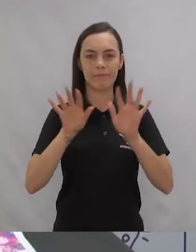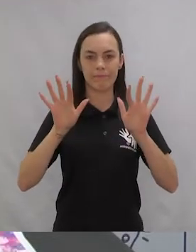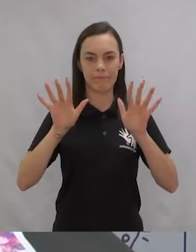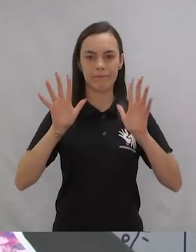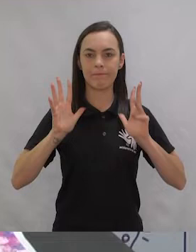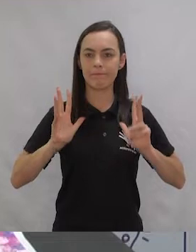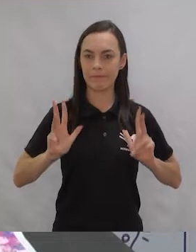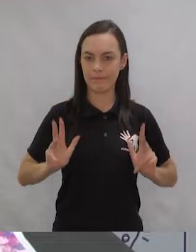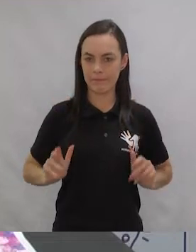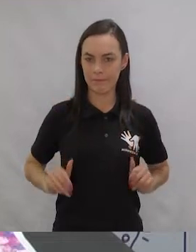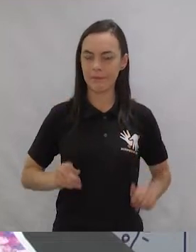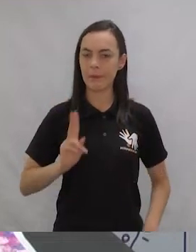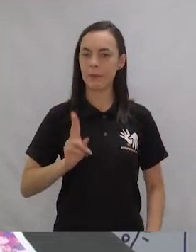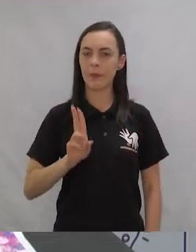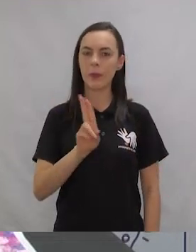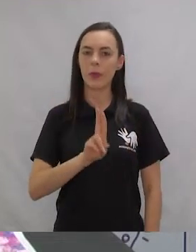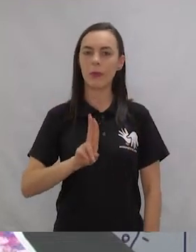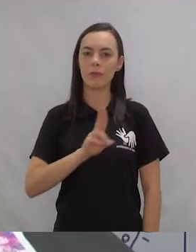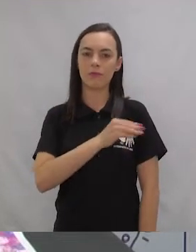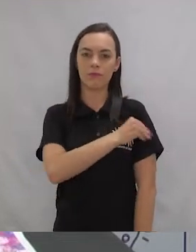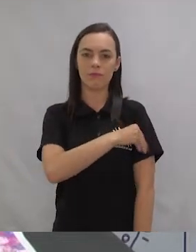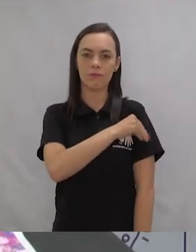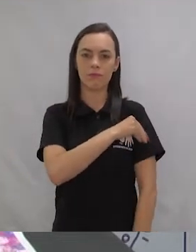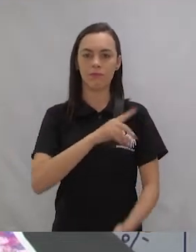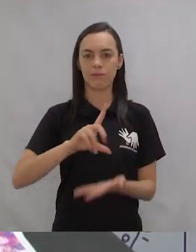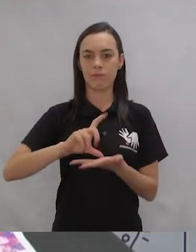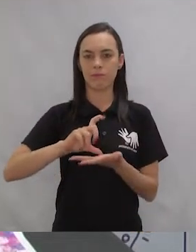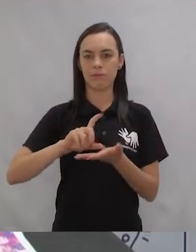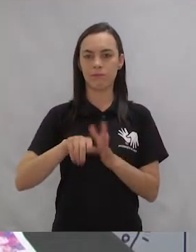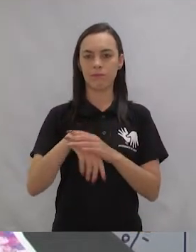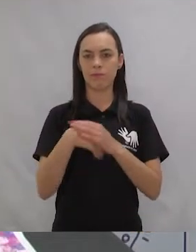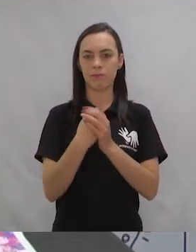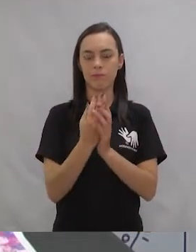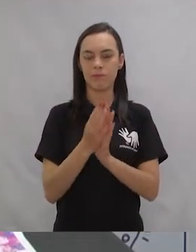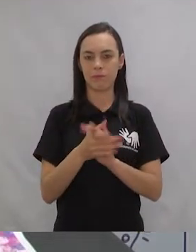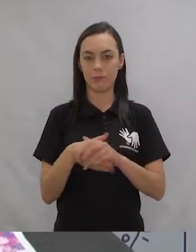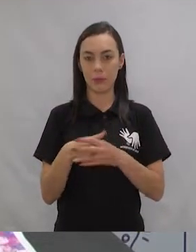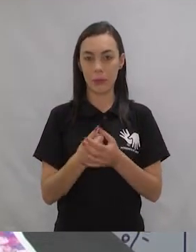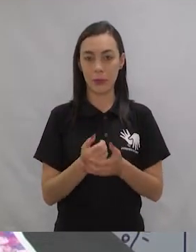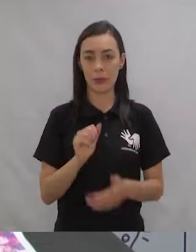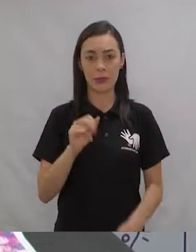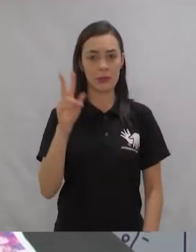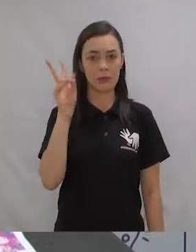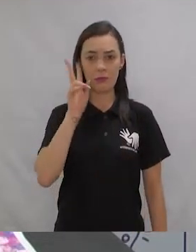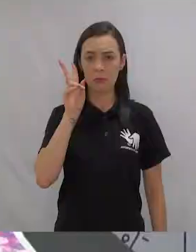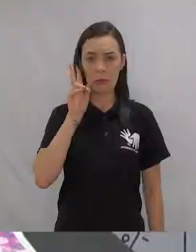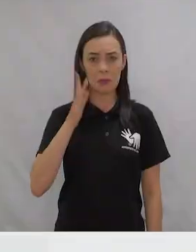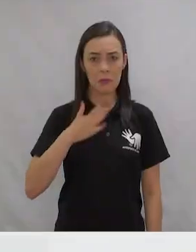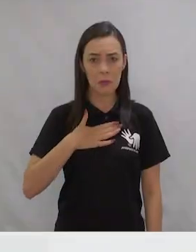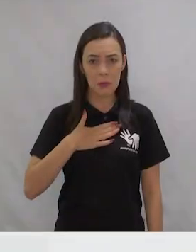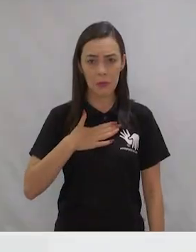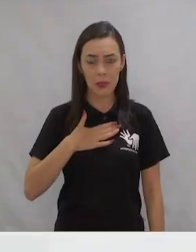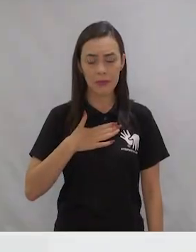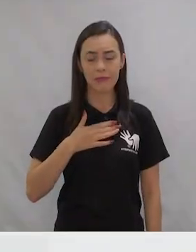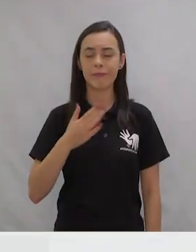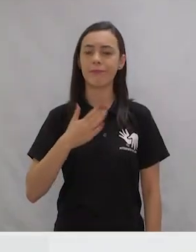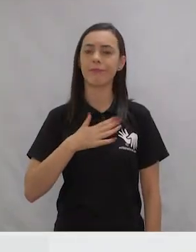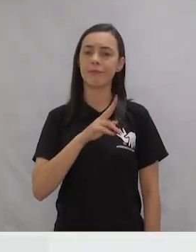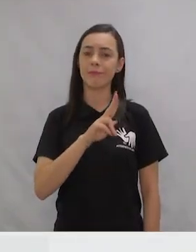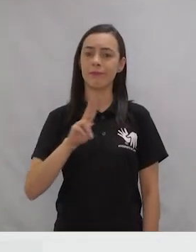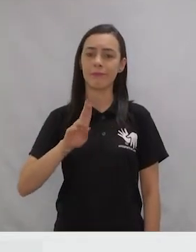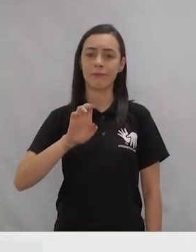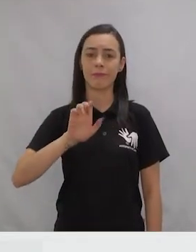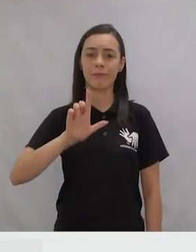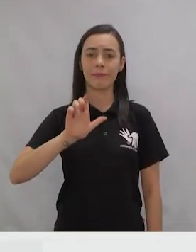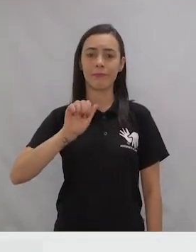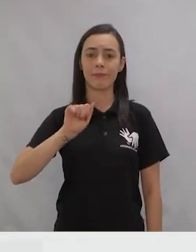das mãos, sempre com álcool em gel, certo? Para quem não lembra de mim, eu sou a professora